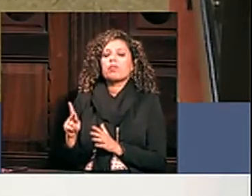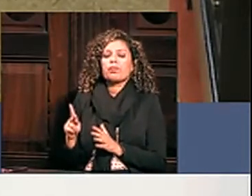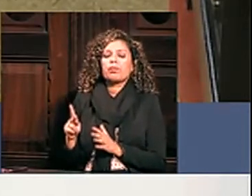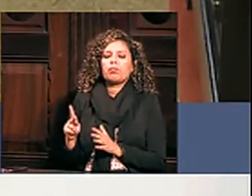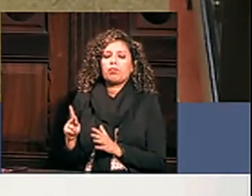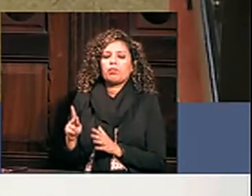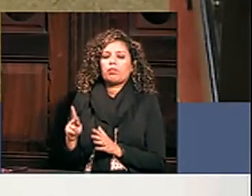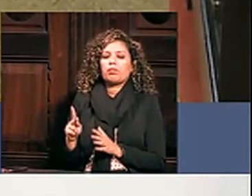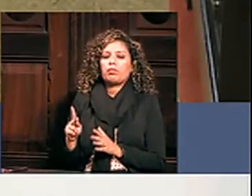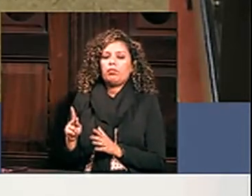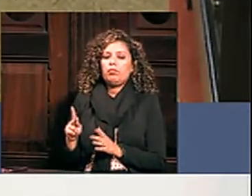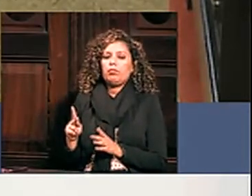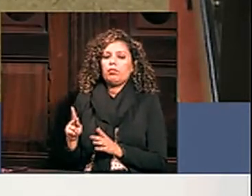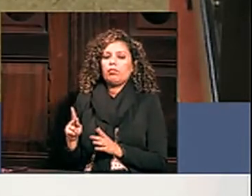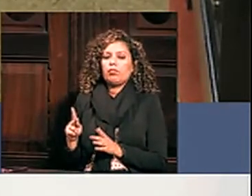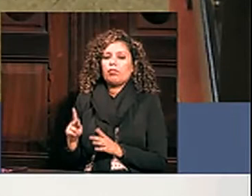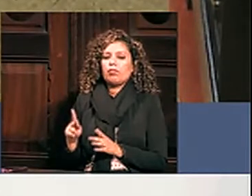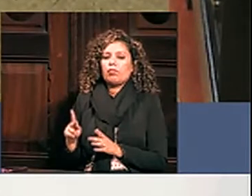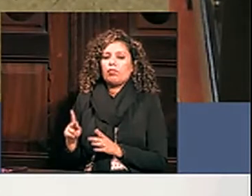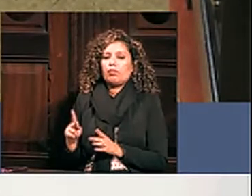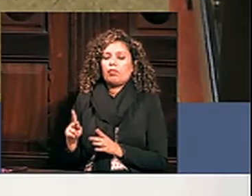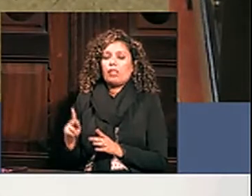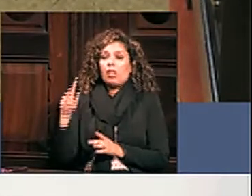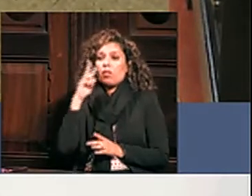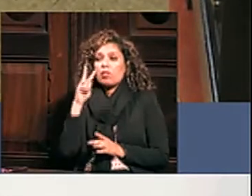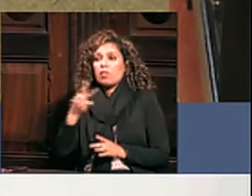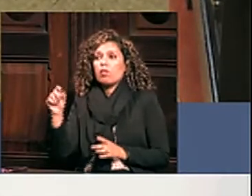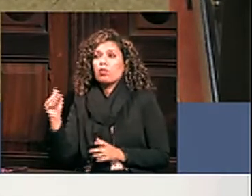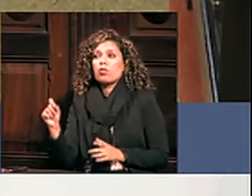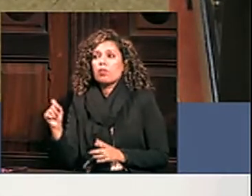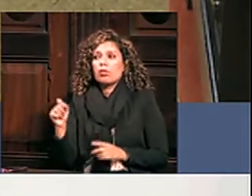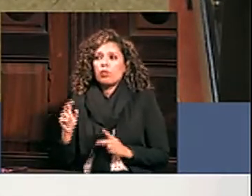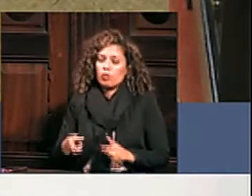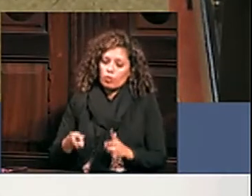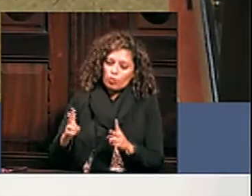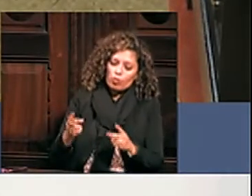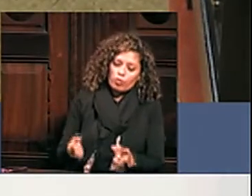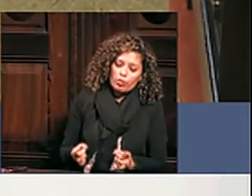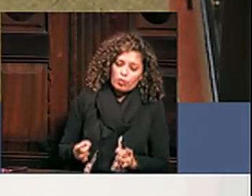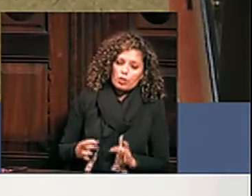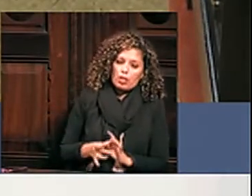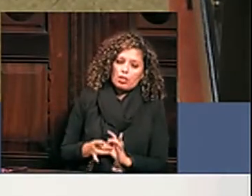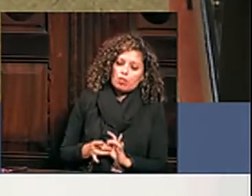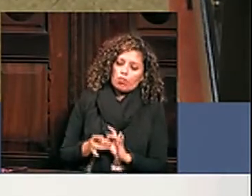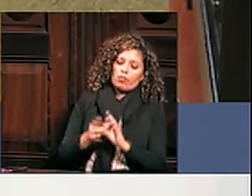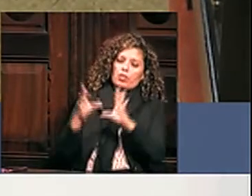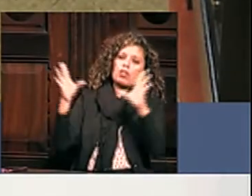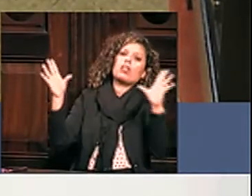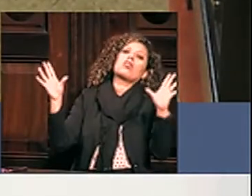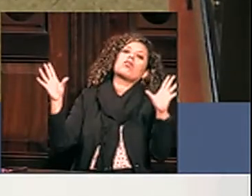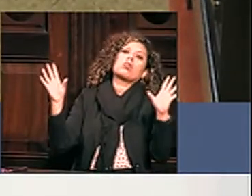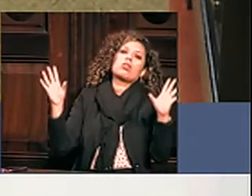ótica realmente neoliberal, que está ajudando